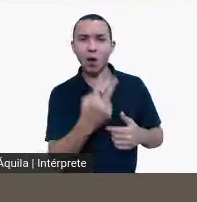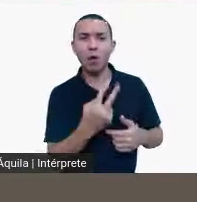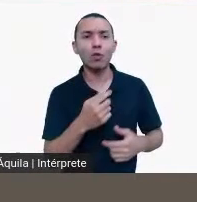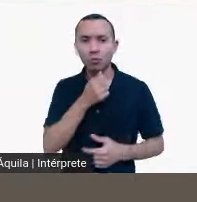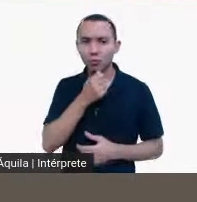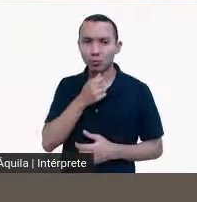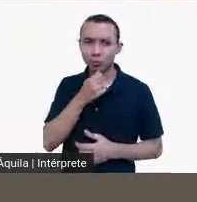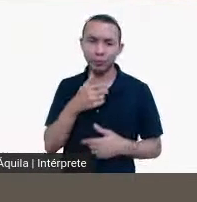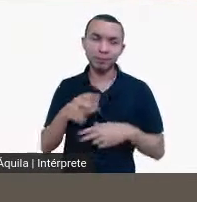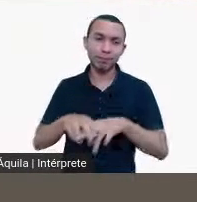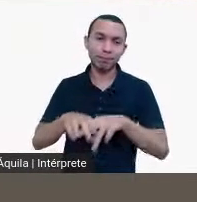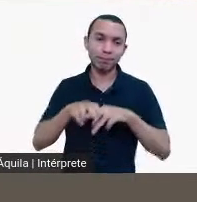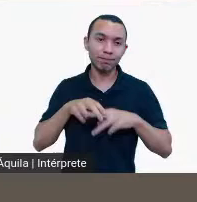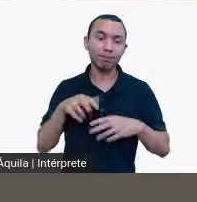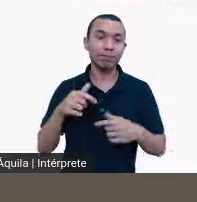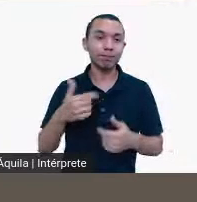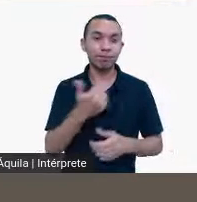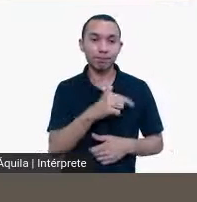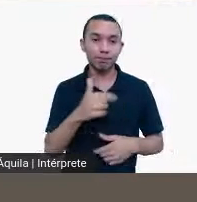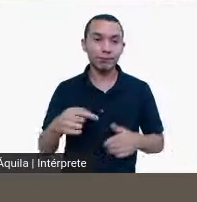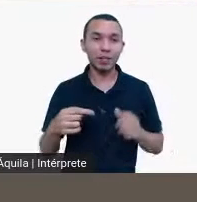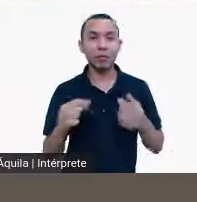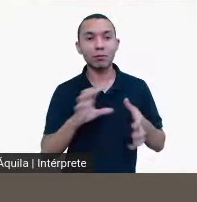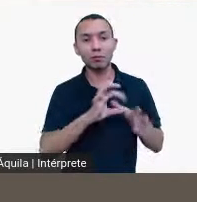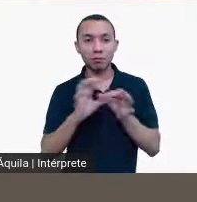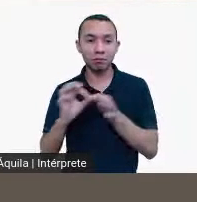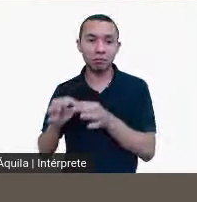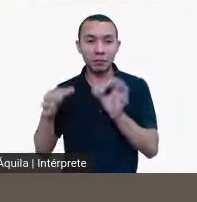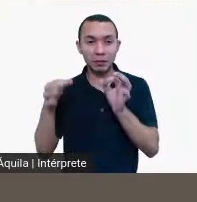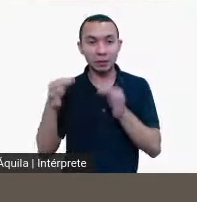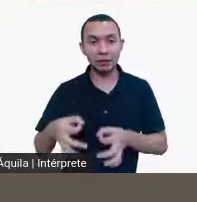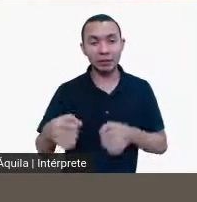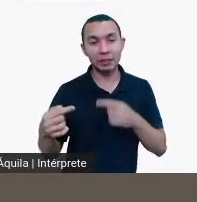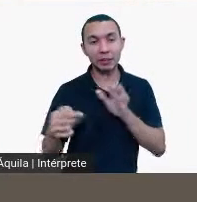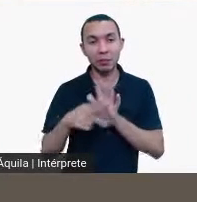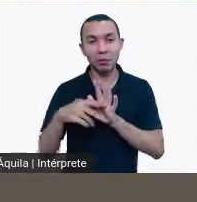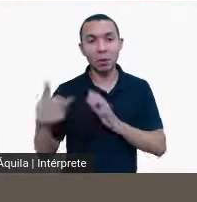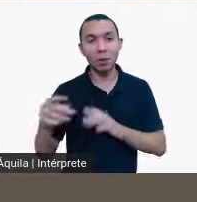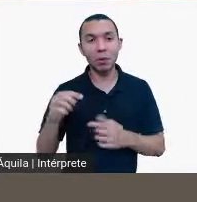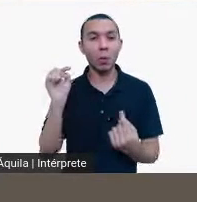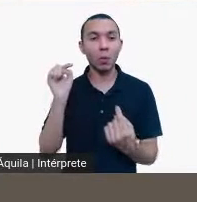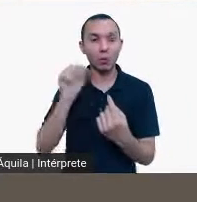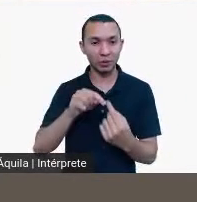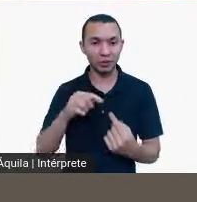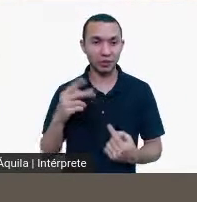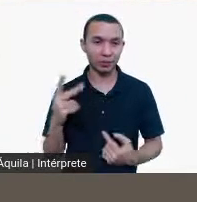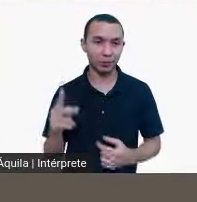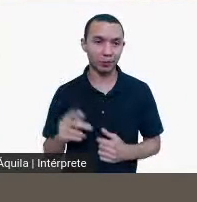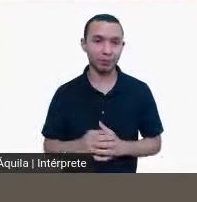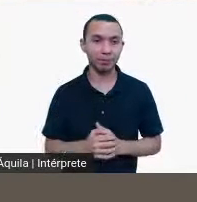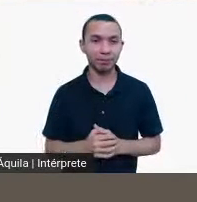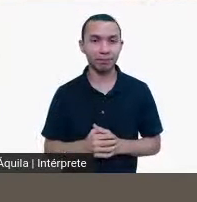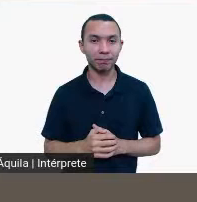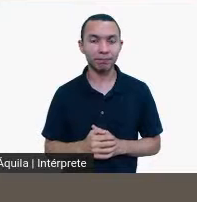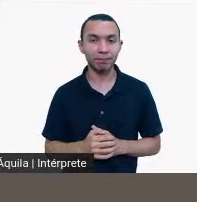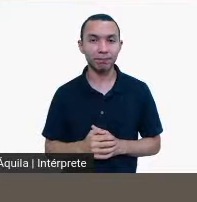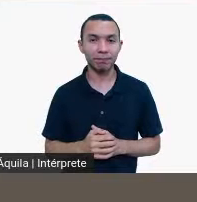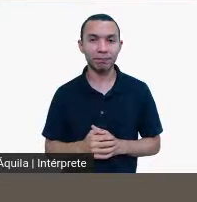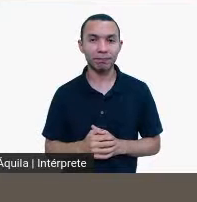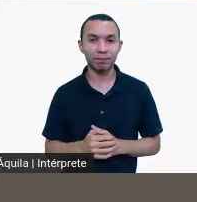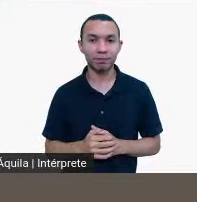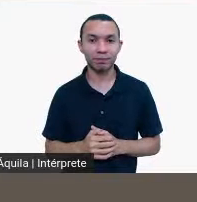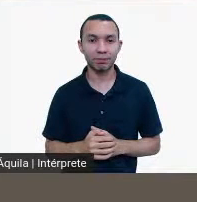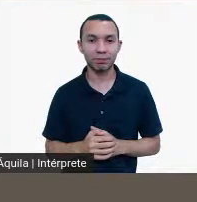isso que não contém dizeres apropriados nem alegorias concentâneas para tal fim. Para terminar, e aí eu vou, aqui